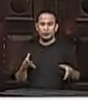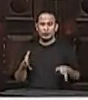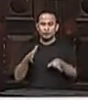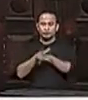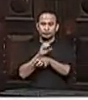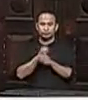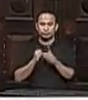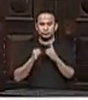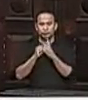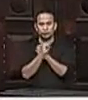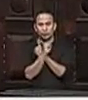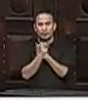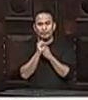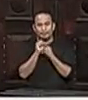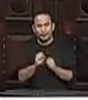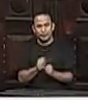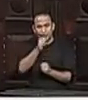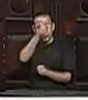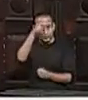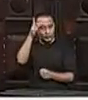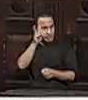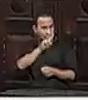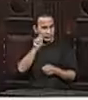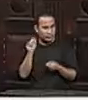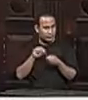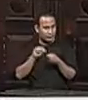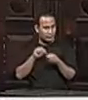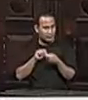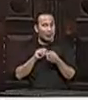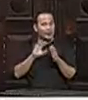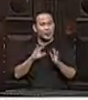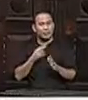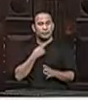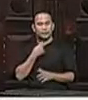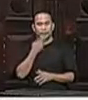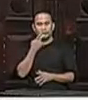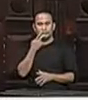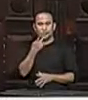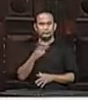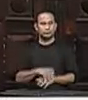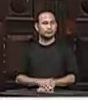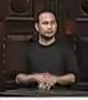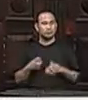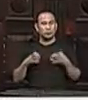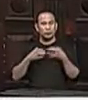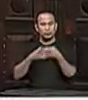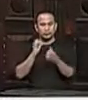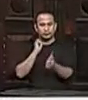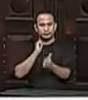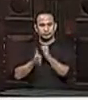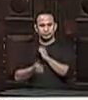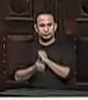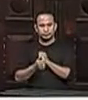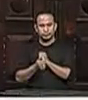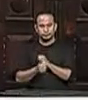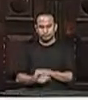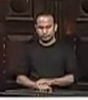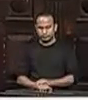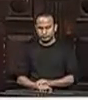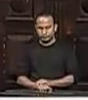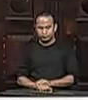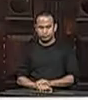social que o poder público não fazia. Mas eu posso falar, e aí eu falei só de futebol, de esportes como